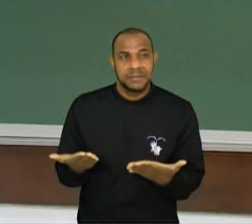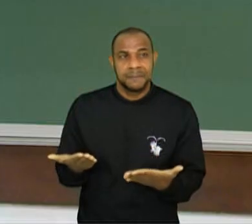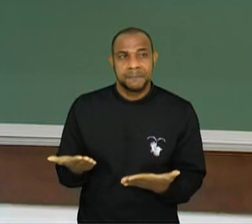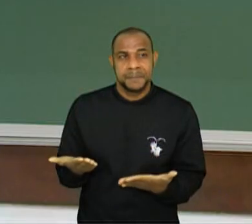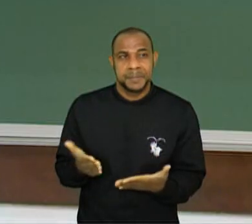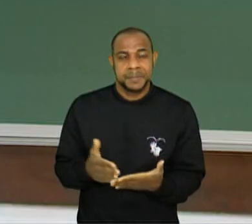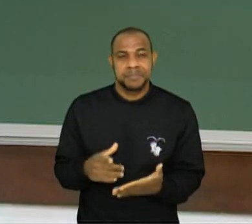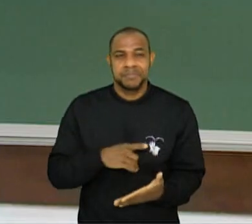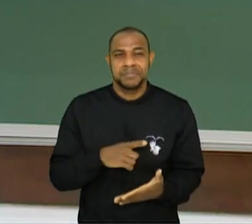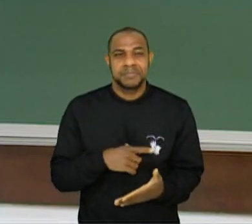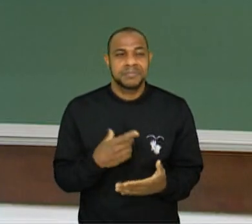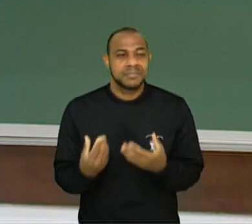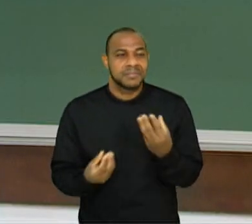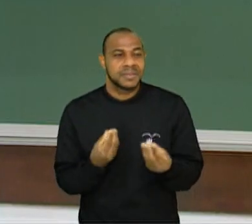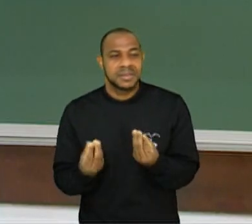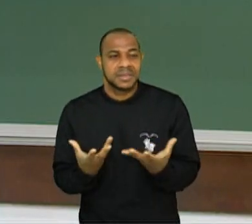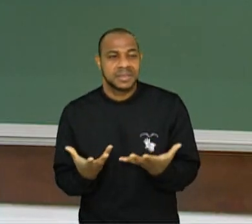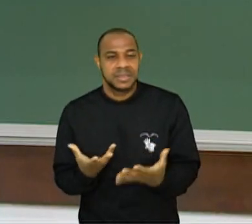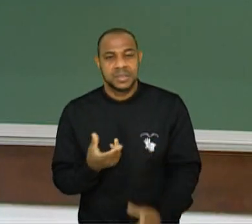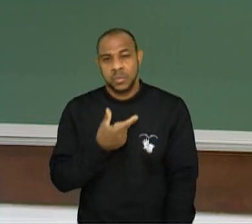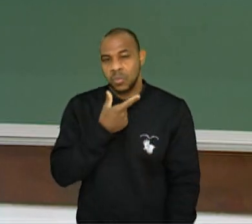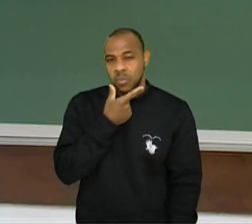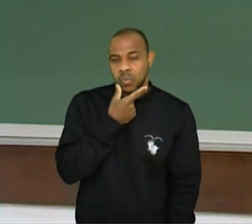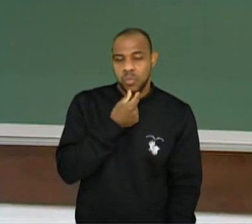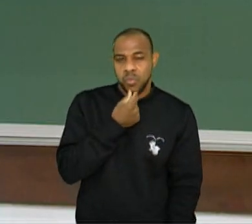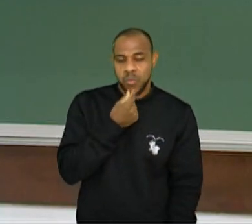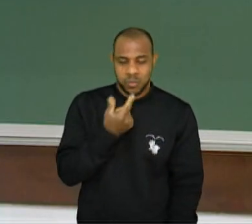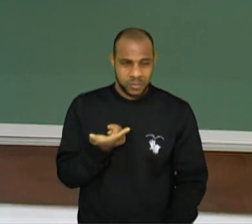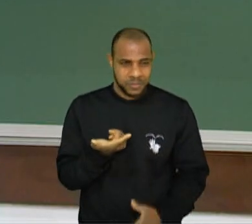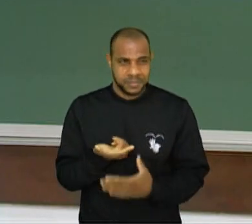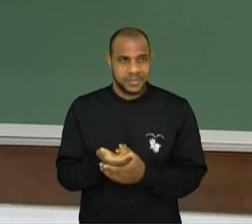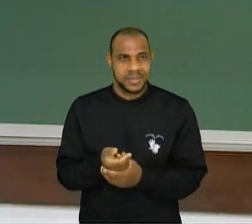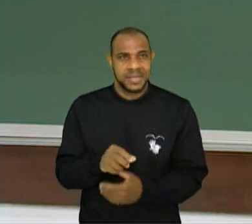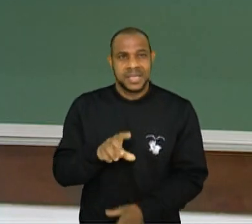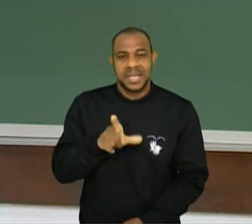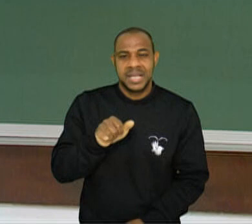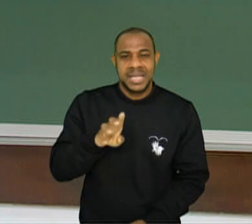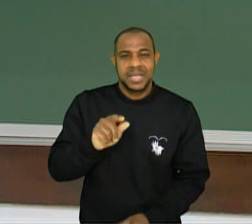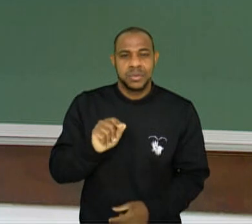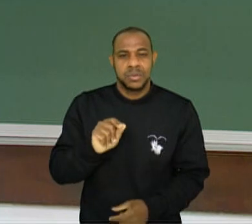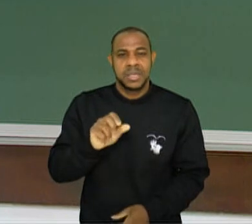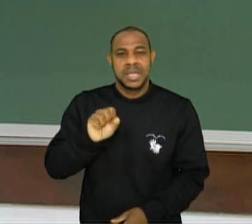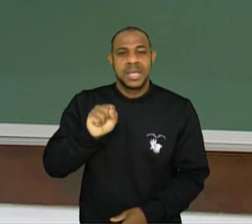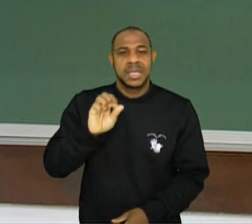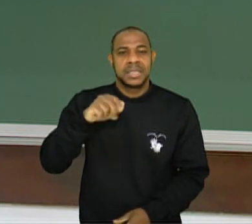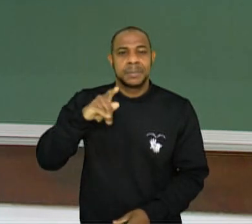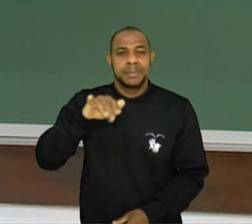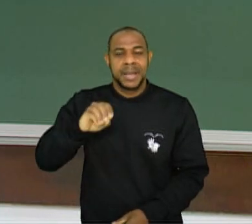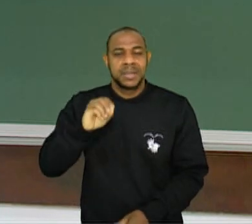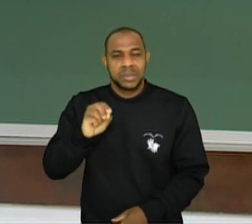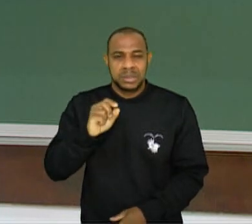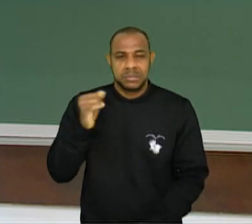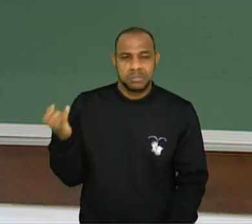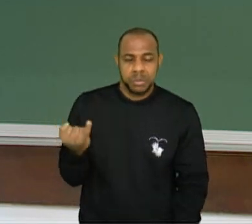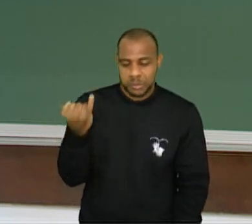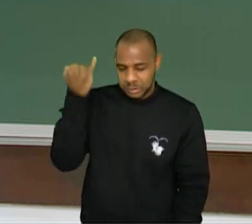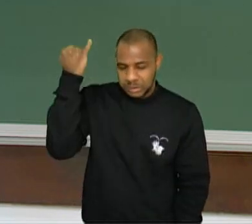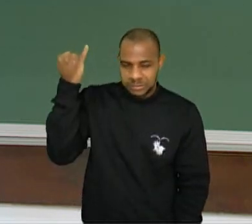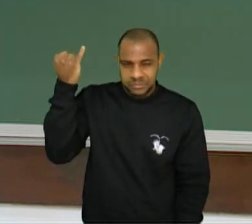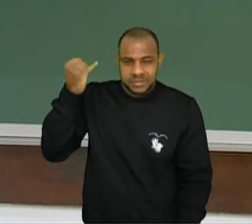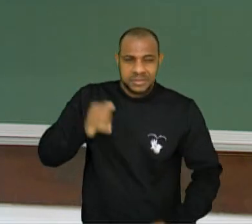sessão foi tão tensa que o Dr. Plínio Sampaio, político bastante importante na história do Brasil, fundador de